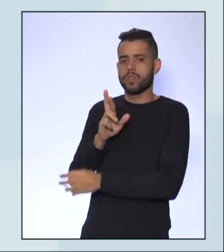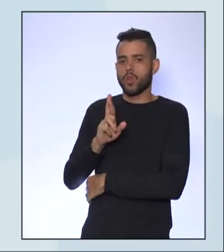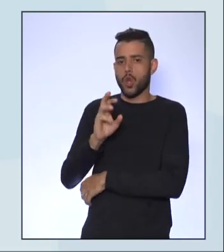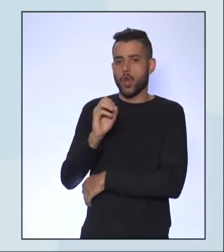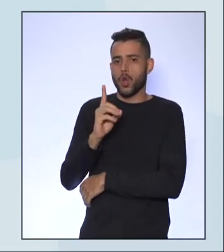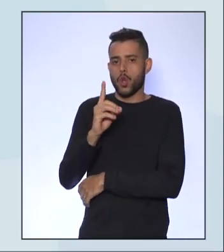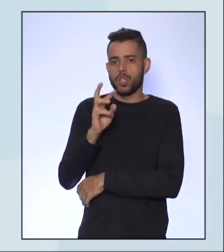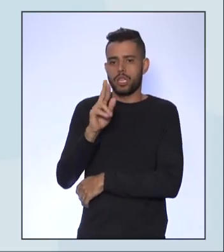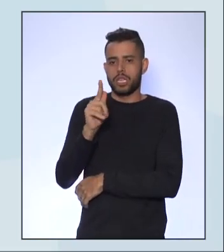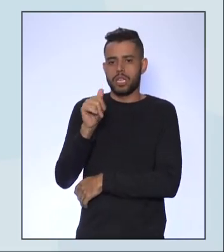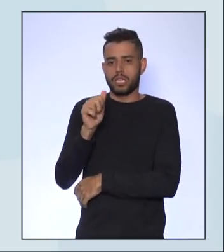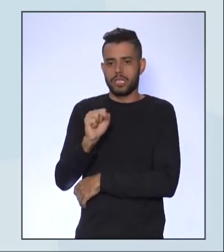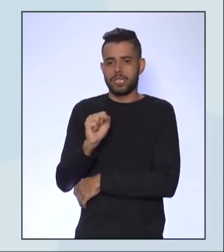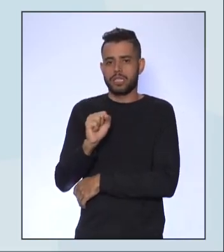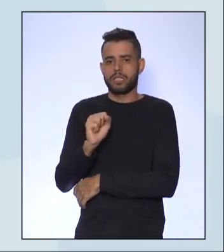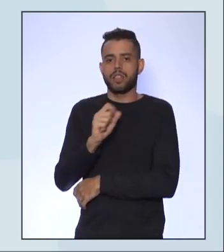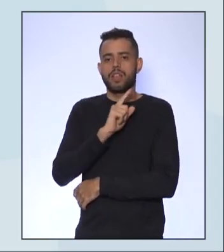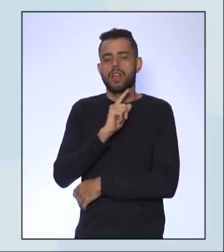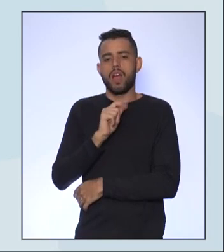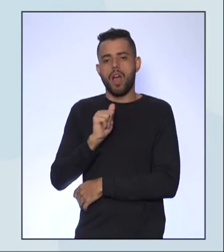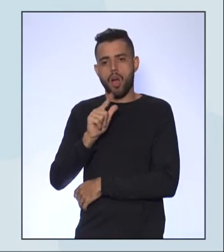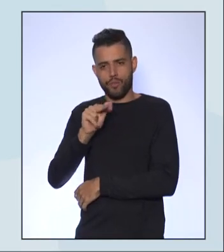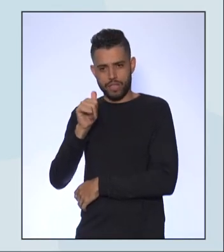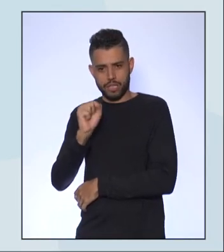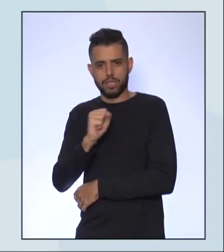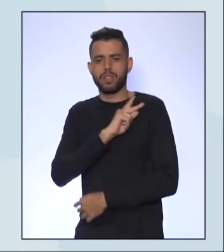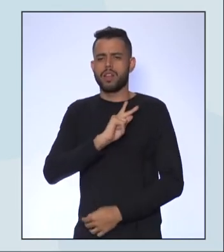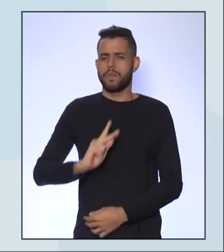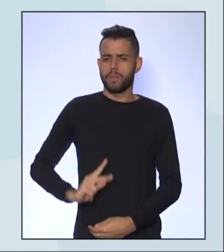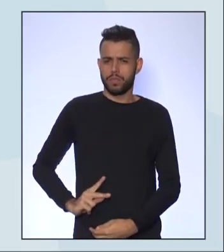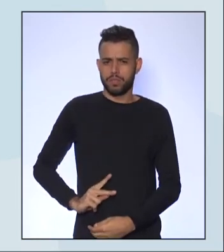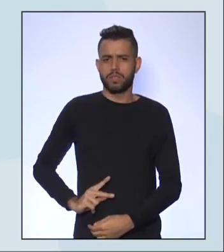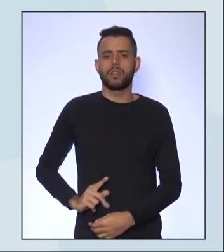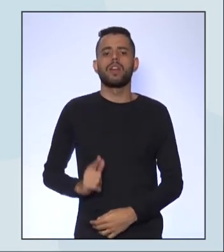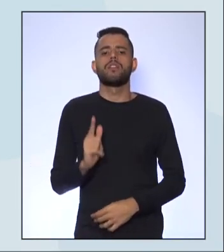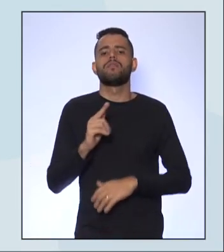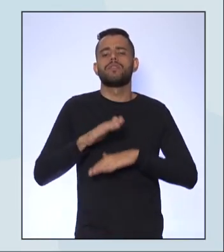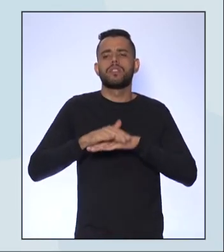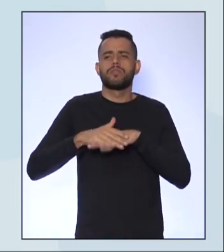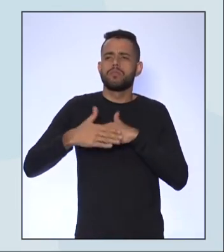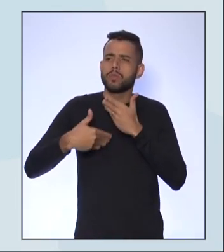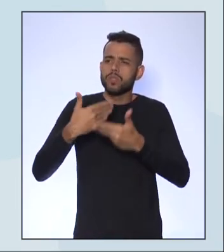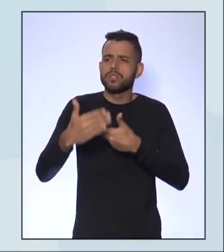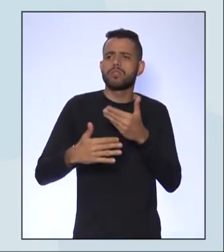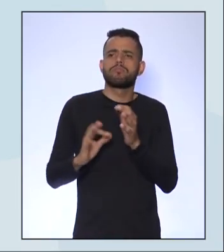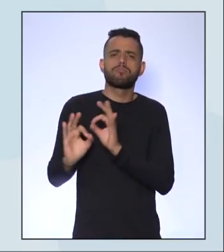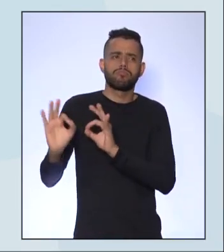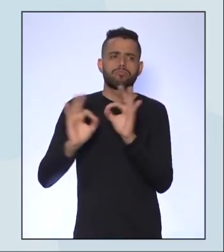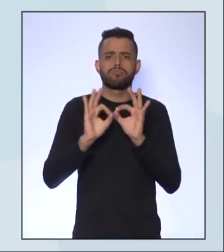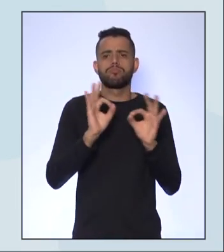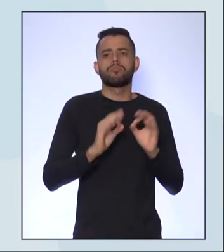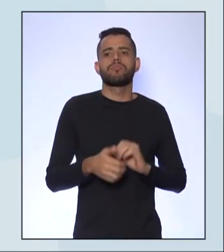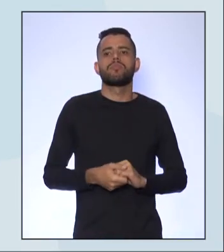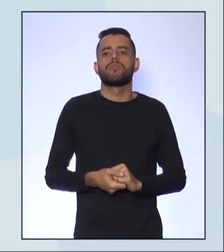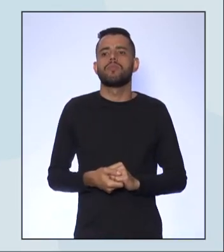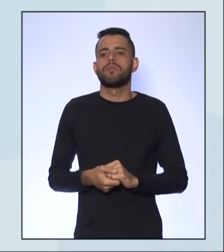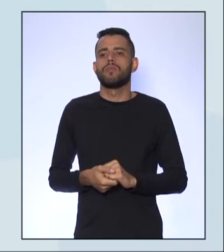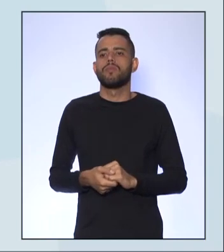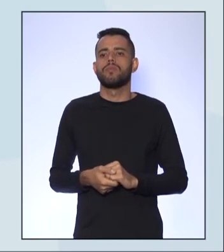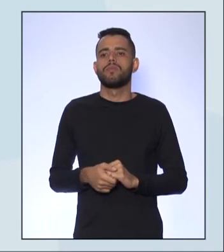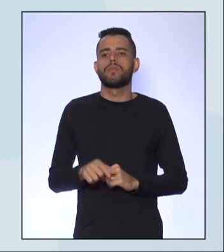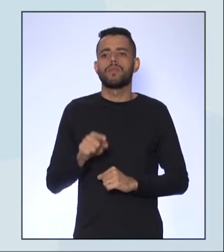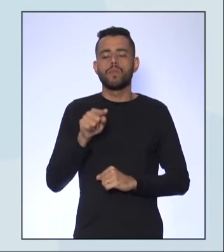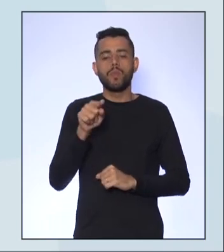presidente. Ele fez uma tríplice, né? Processo de urbanização, que a gente chama. Ele colocou